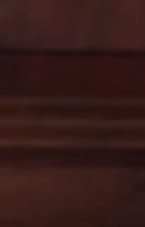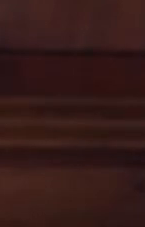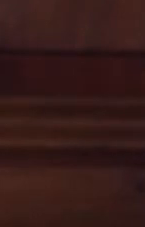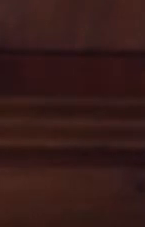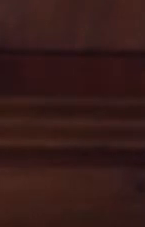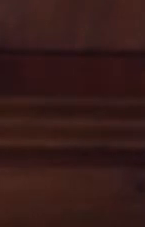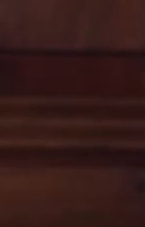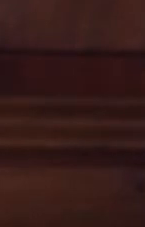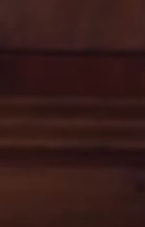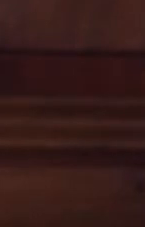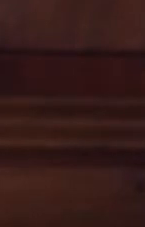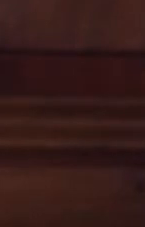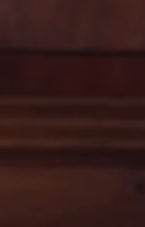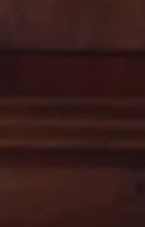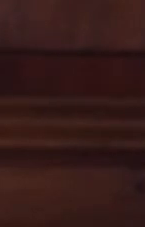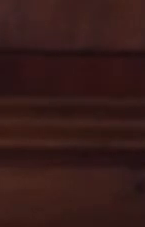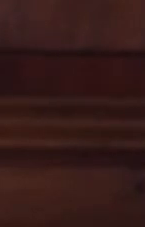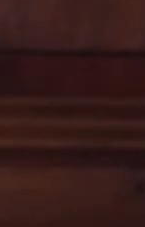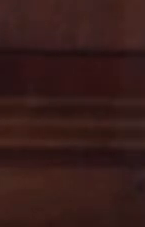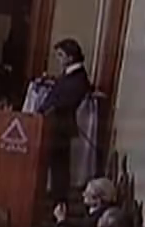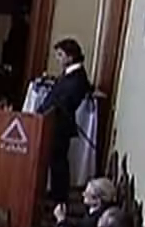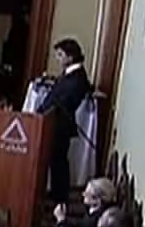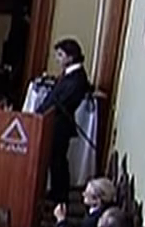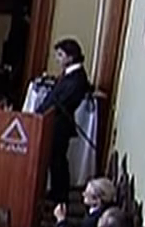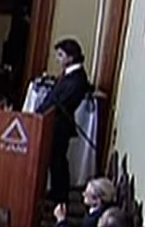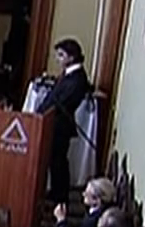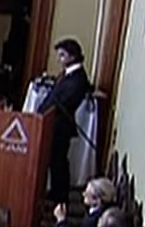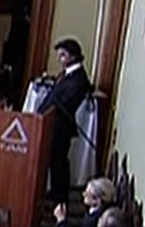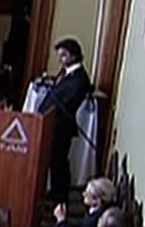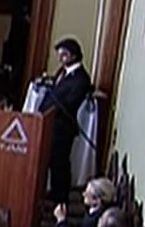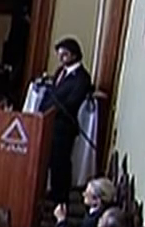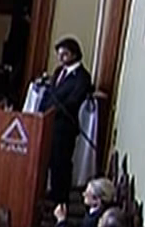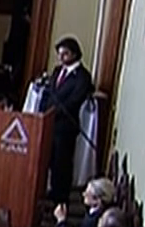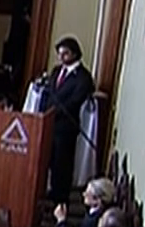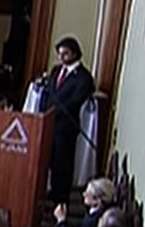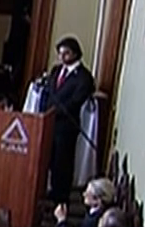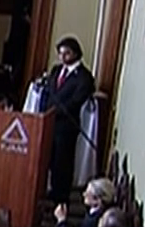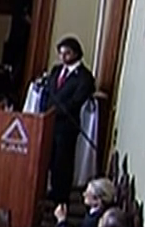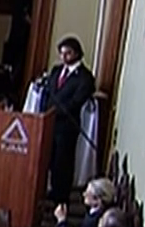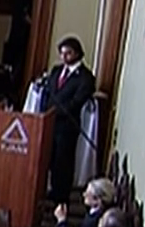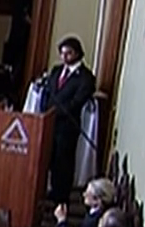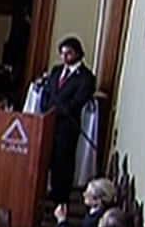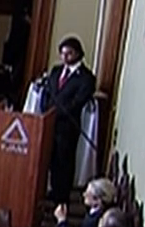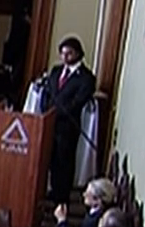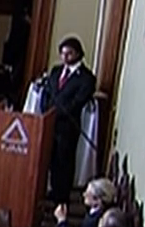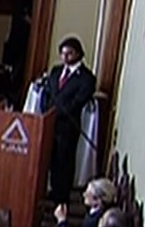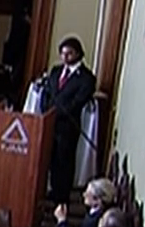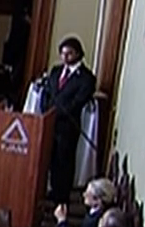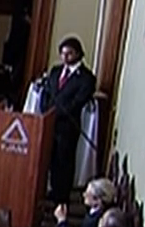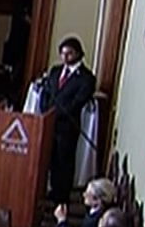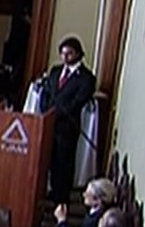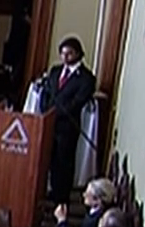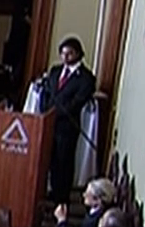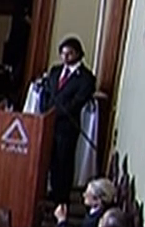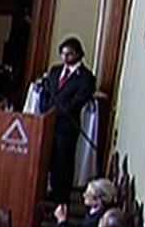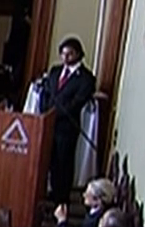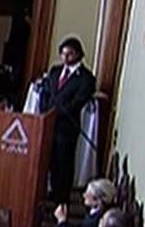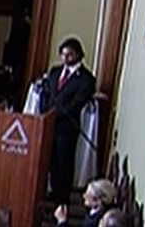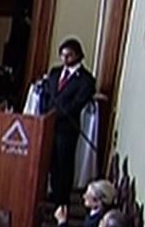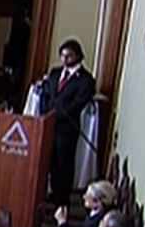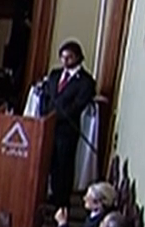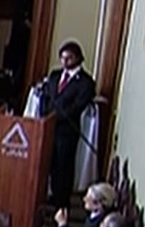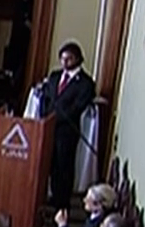que podem sim ser levadas a efeito a partir exatamente da conduta de todos nós,